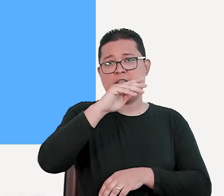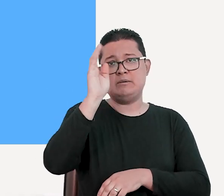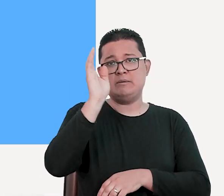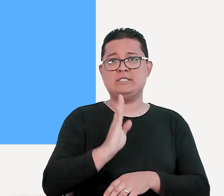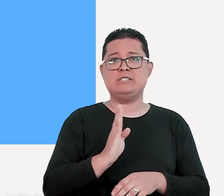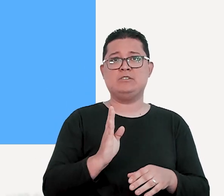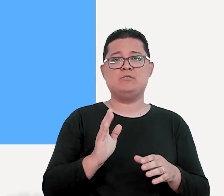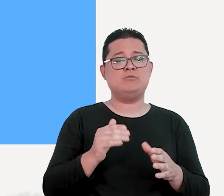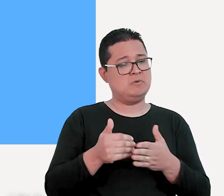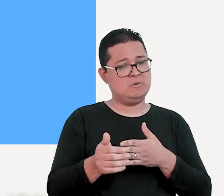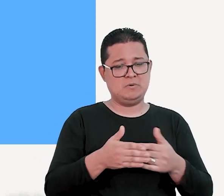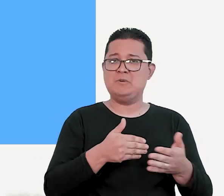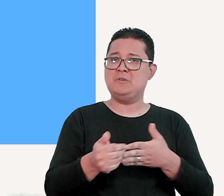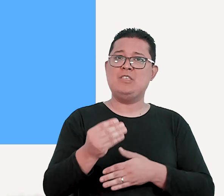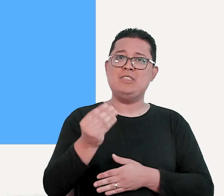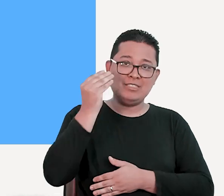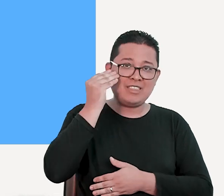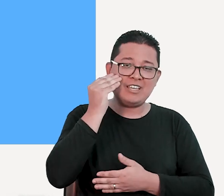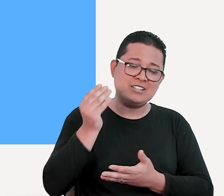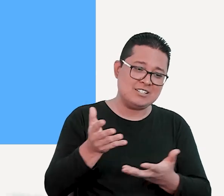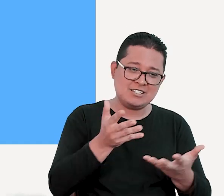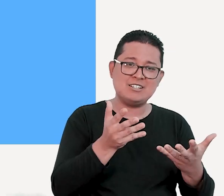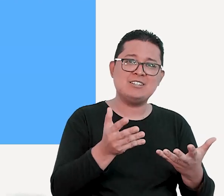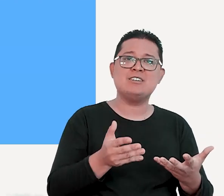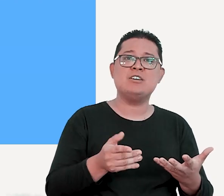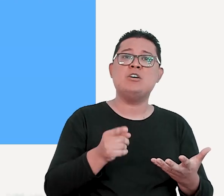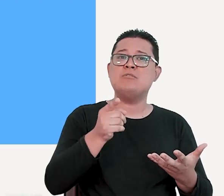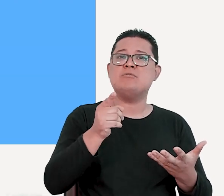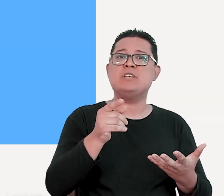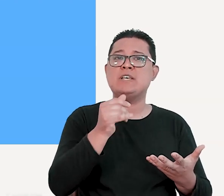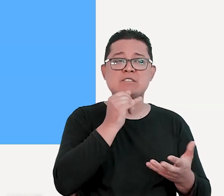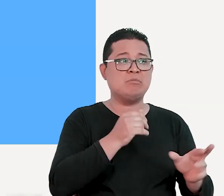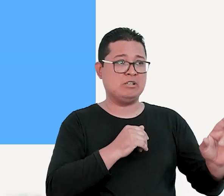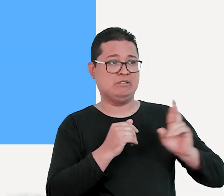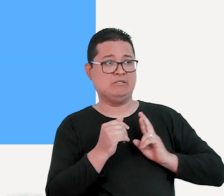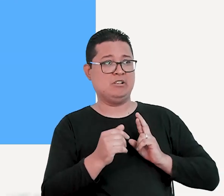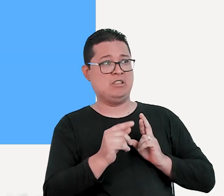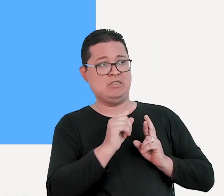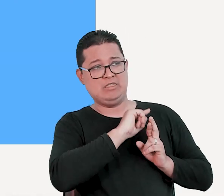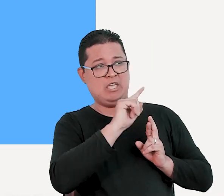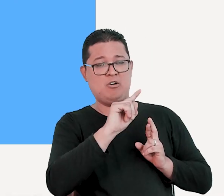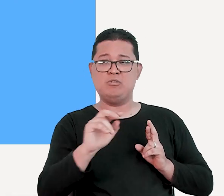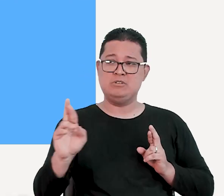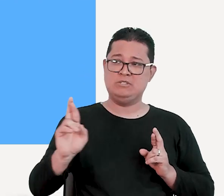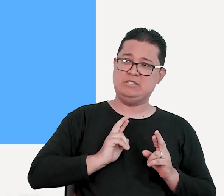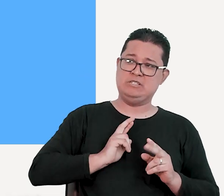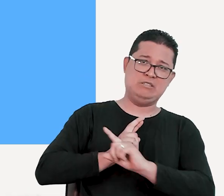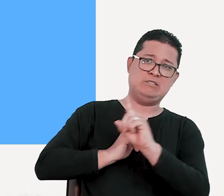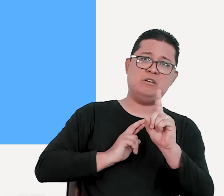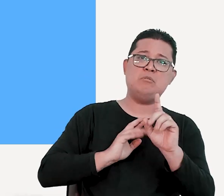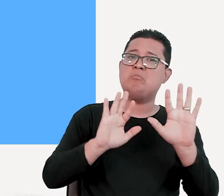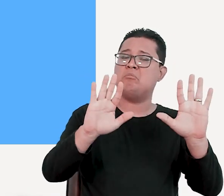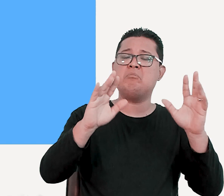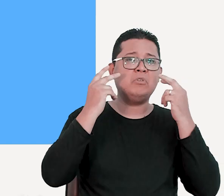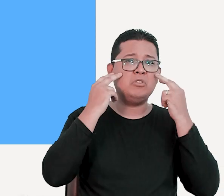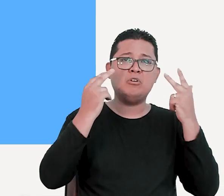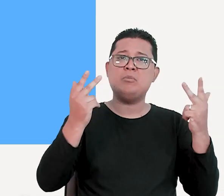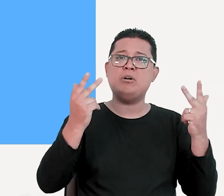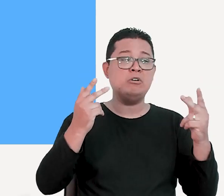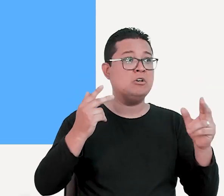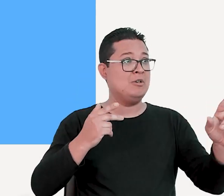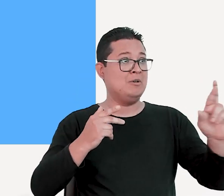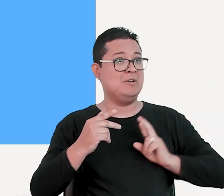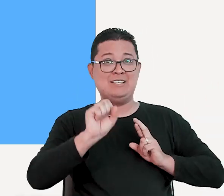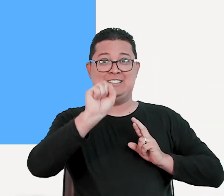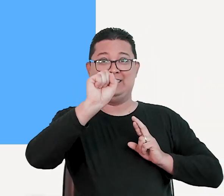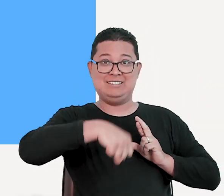tem. Então, bora buscar aí o sim, que tem espaço para todo mundo. E pelo menos você treinou para entrevista também,